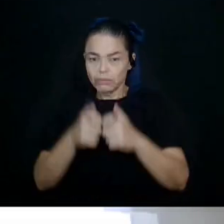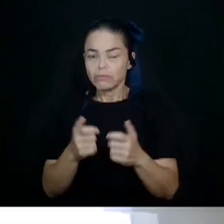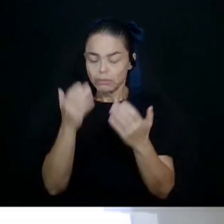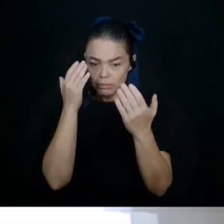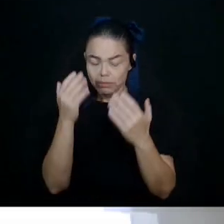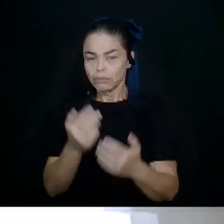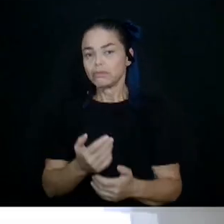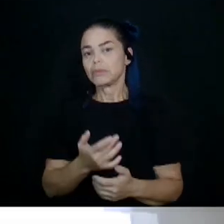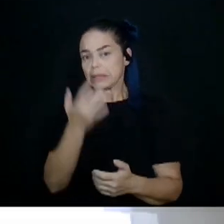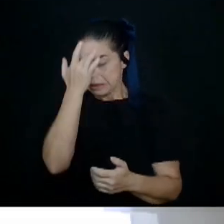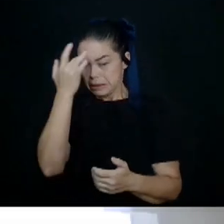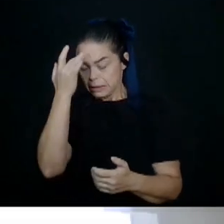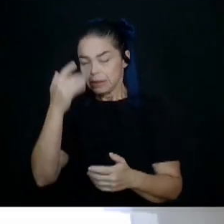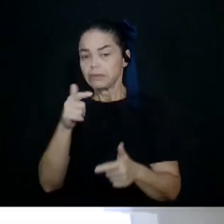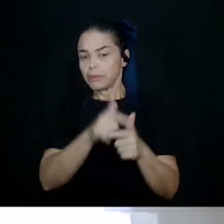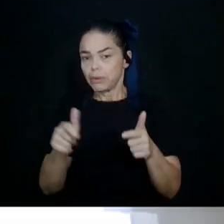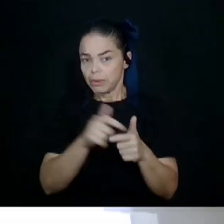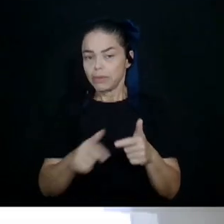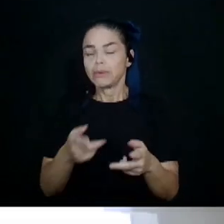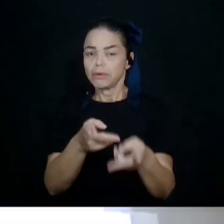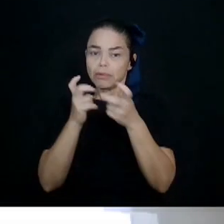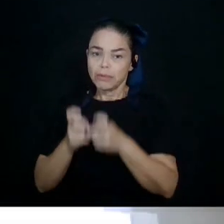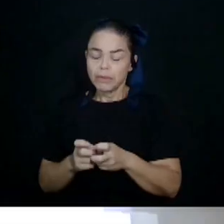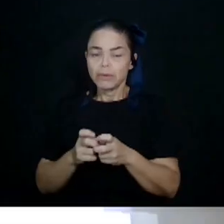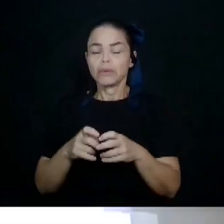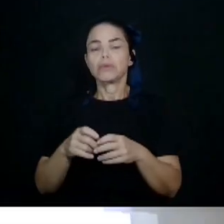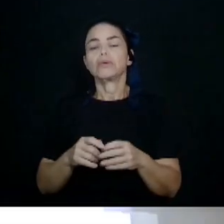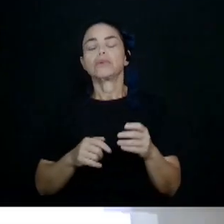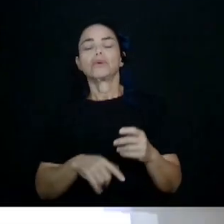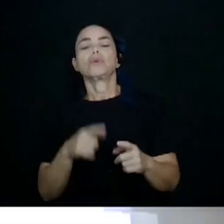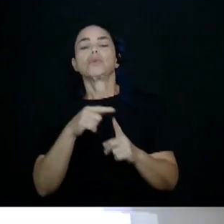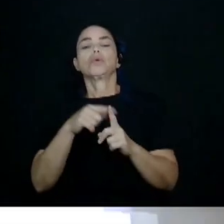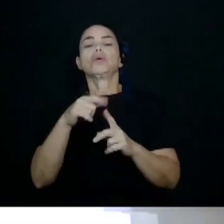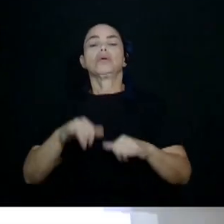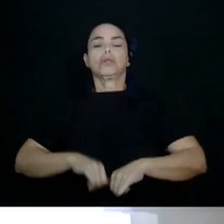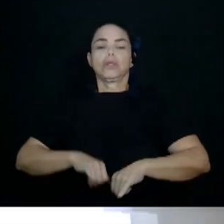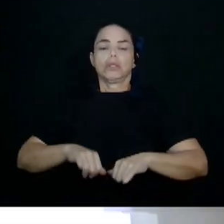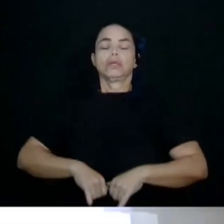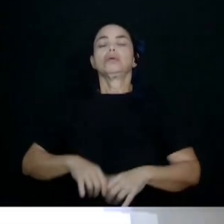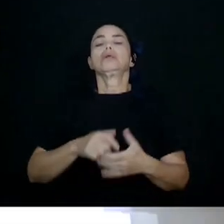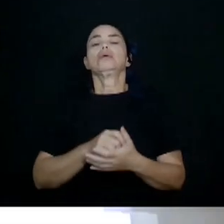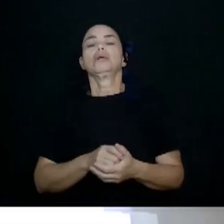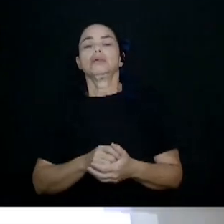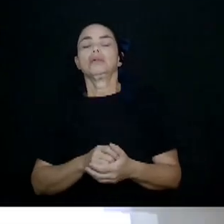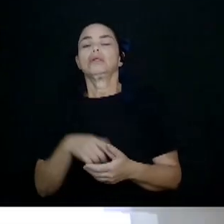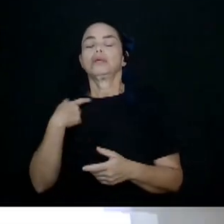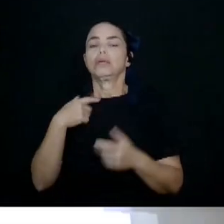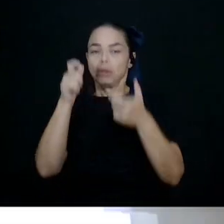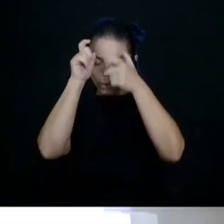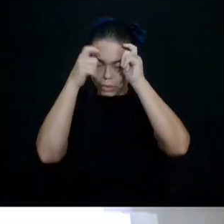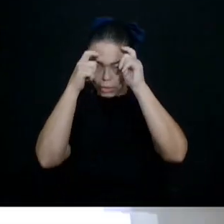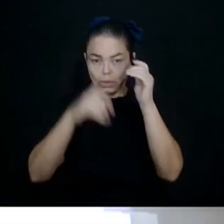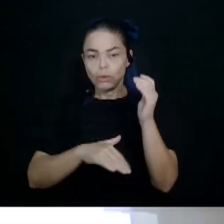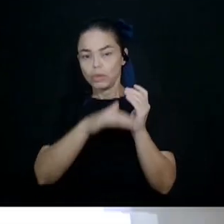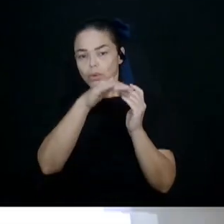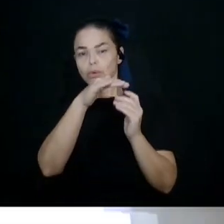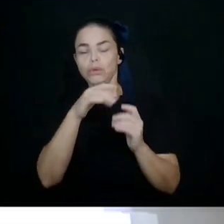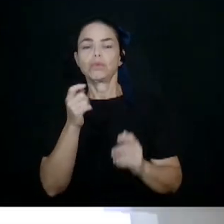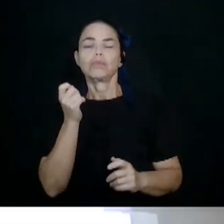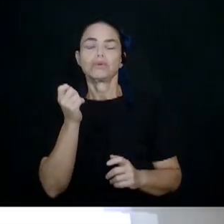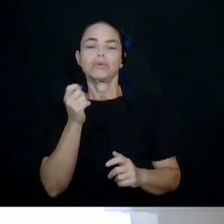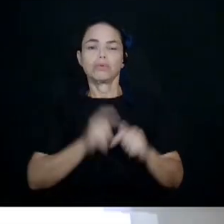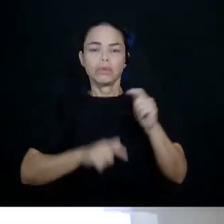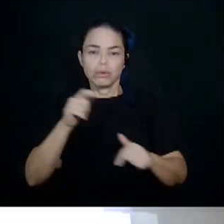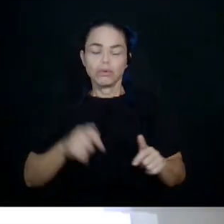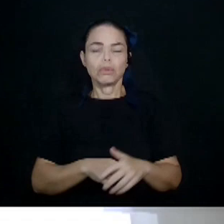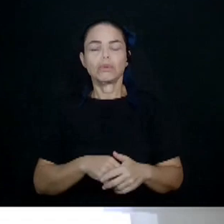super importante perceber, existe um nível de sofrimento funcional que faz com que ter um transtorno de acumulação realmente seja, a gente está falando de